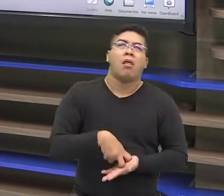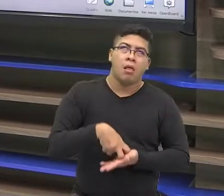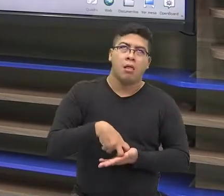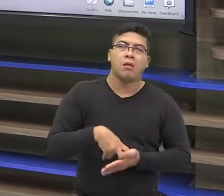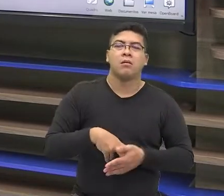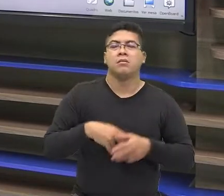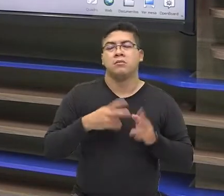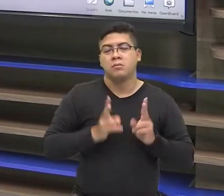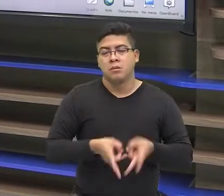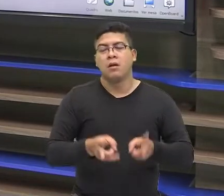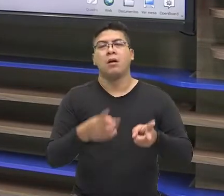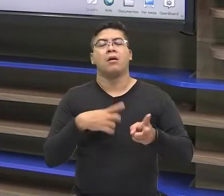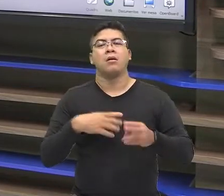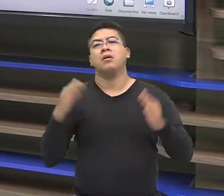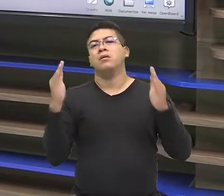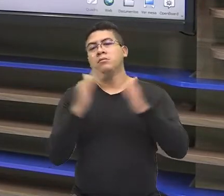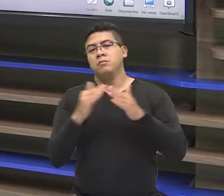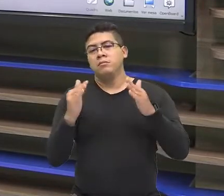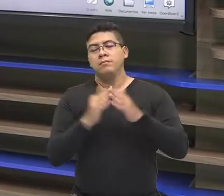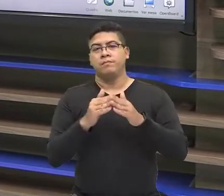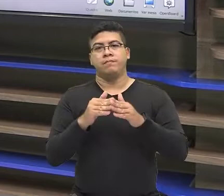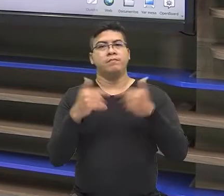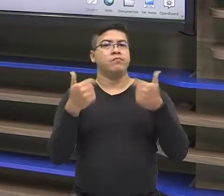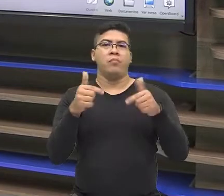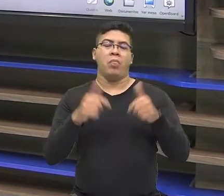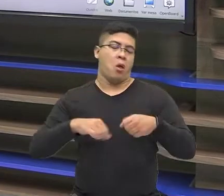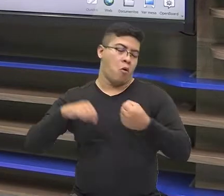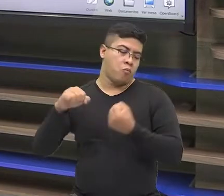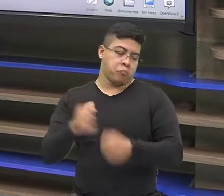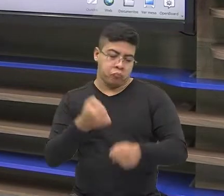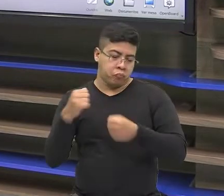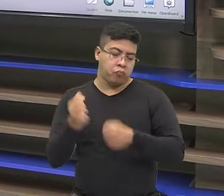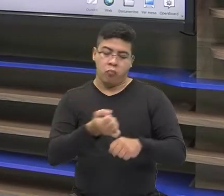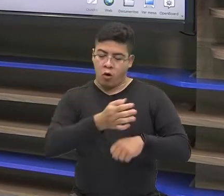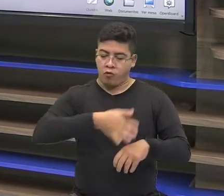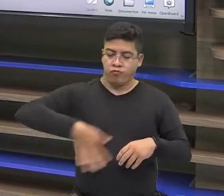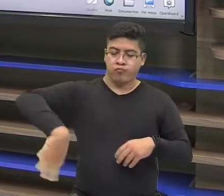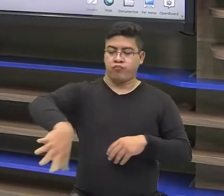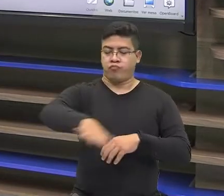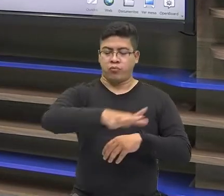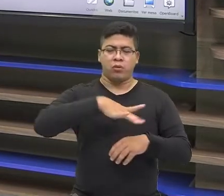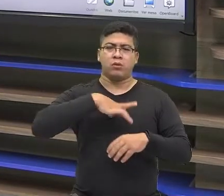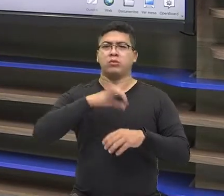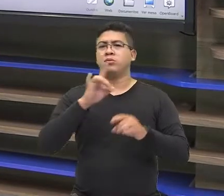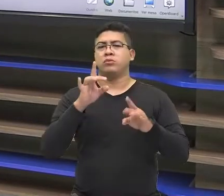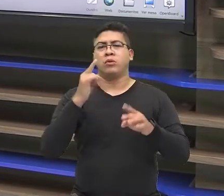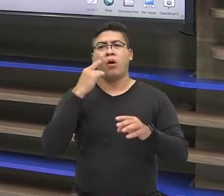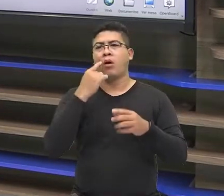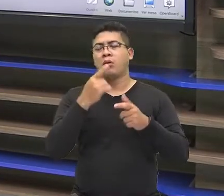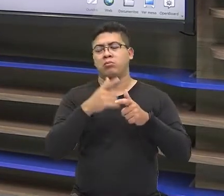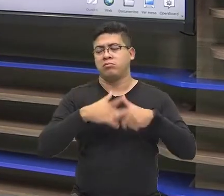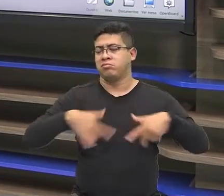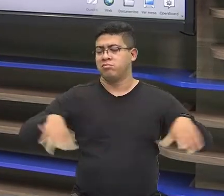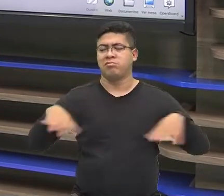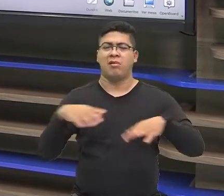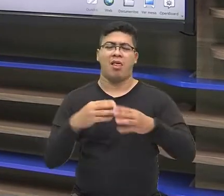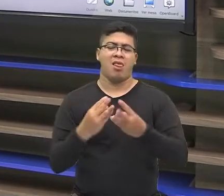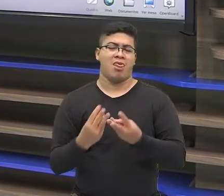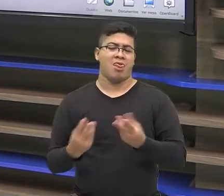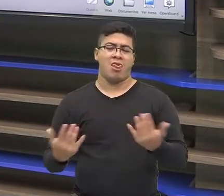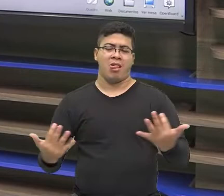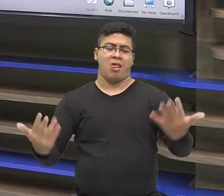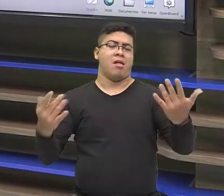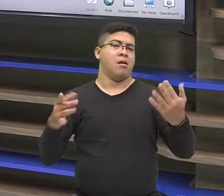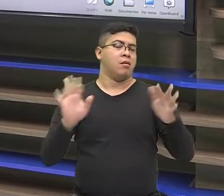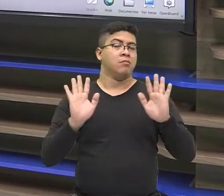não quer nada, a casa dele, ele não limpa ao redor da casa dele, só ao redor e o resto é mata e tudo mais.